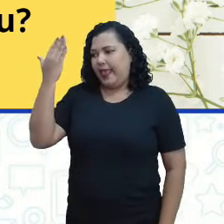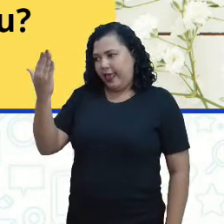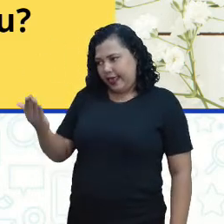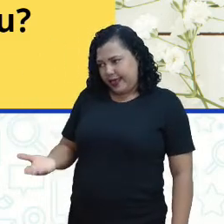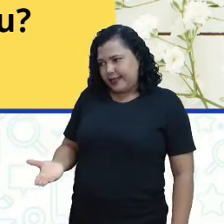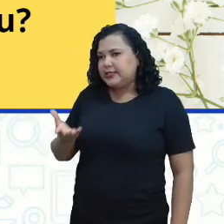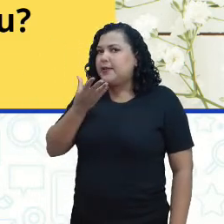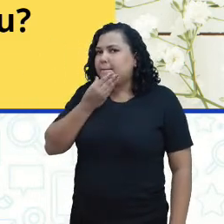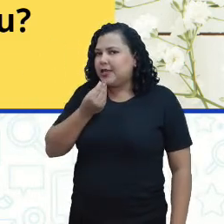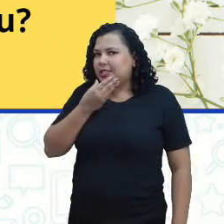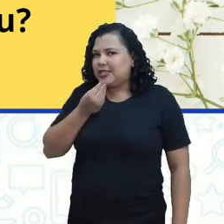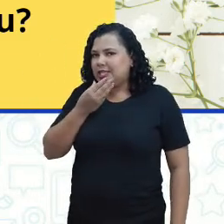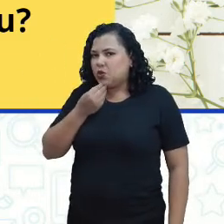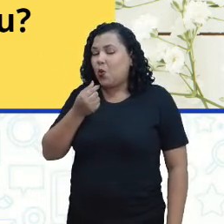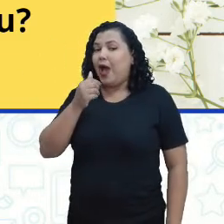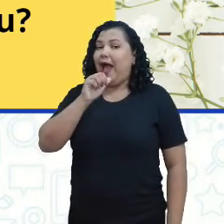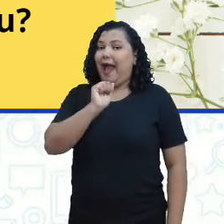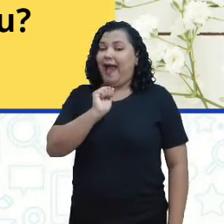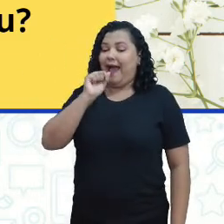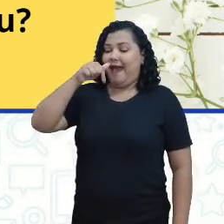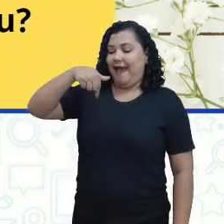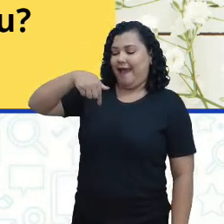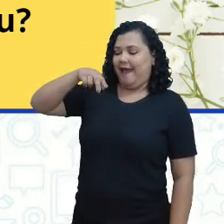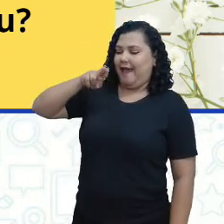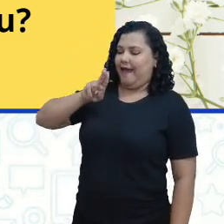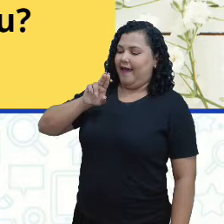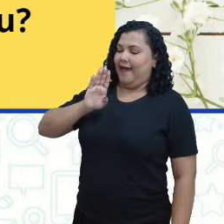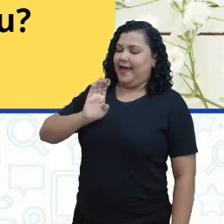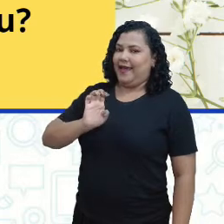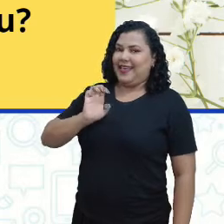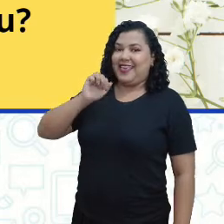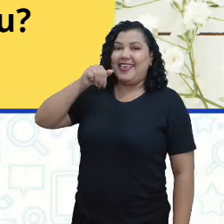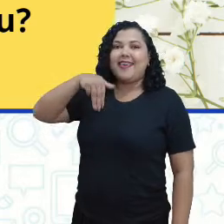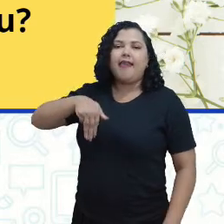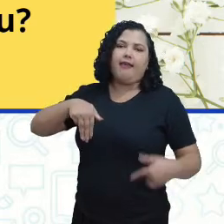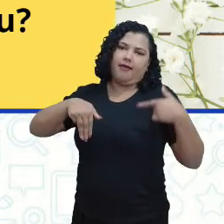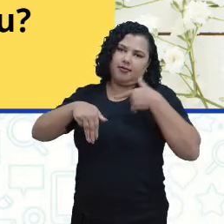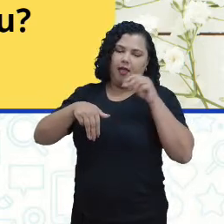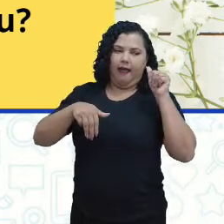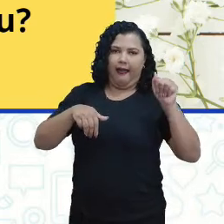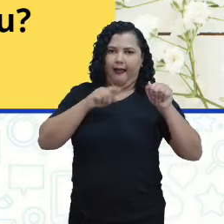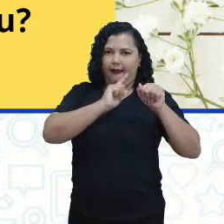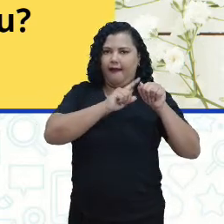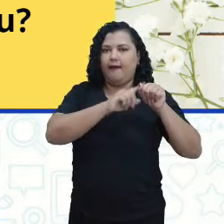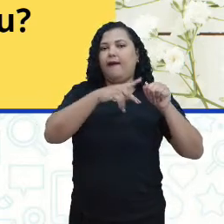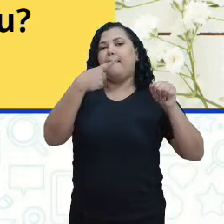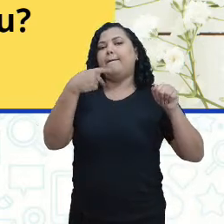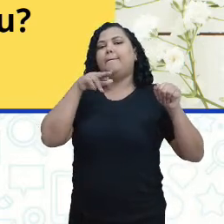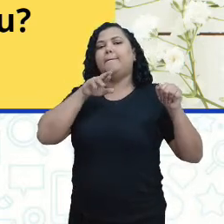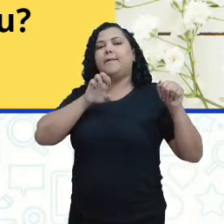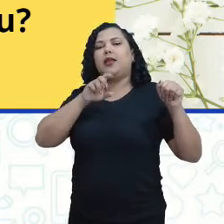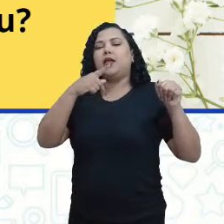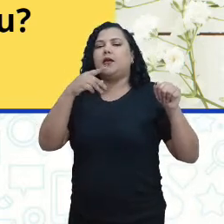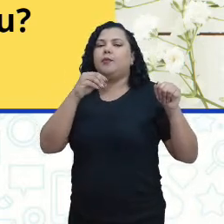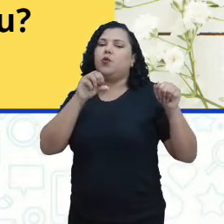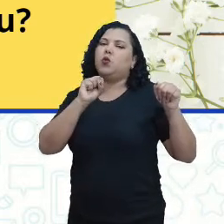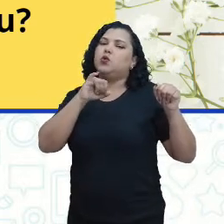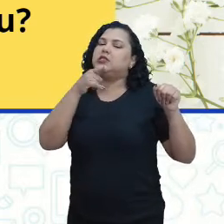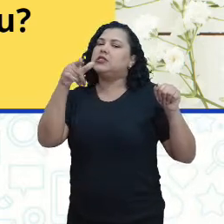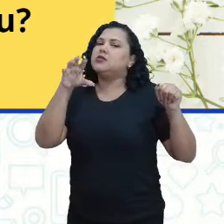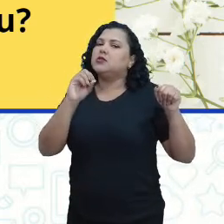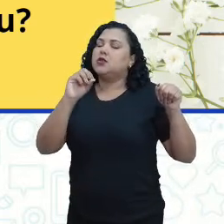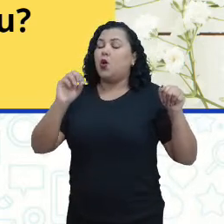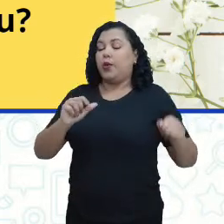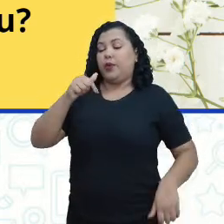garoto a quem sempre amei. Então, a gente tem a marca da preposição a e a gente tem ele antes do quem. E o